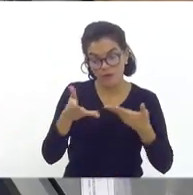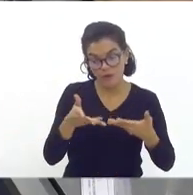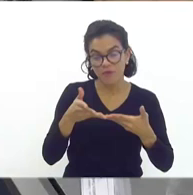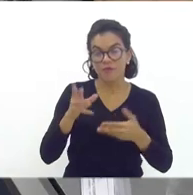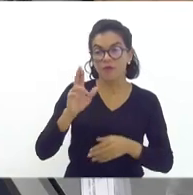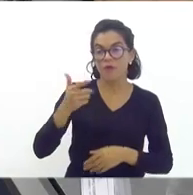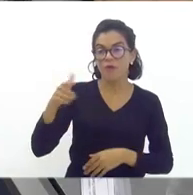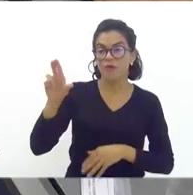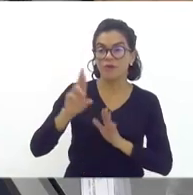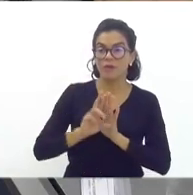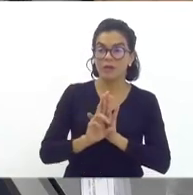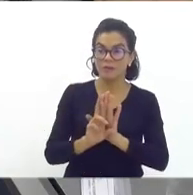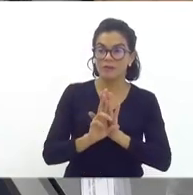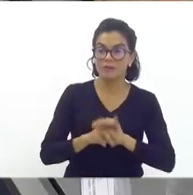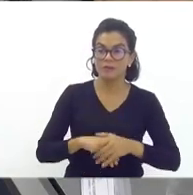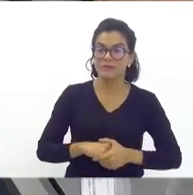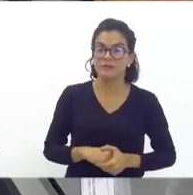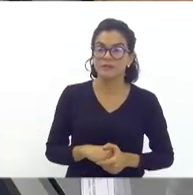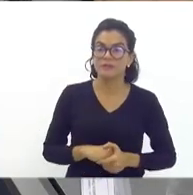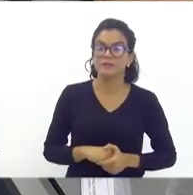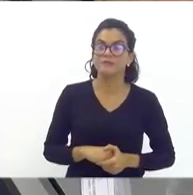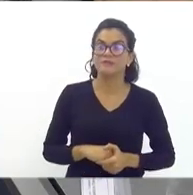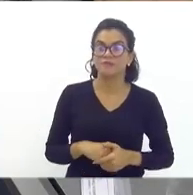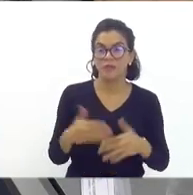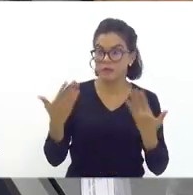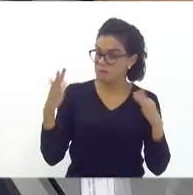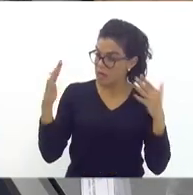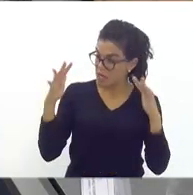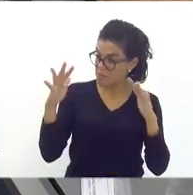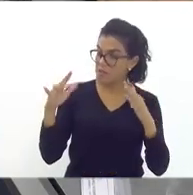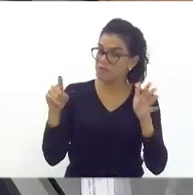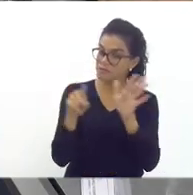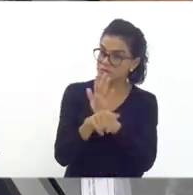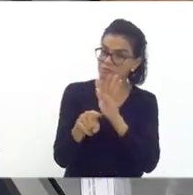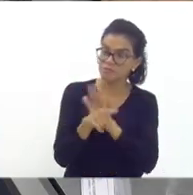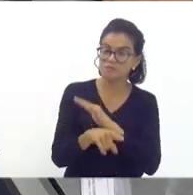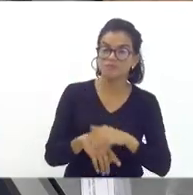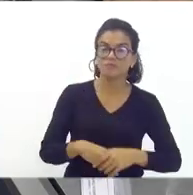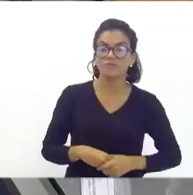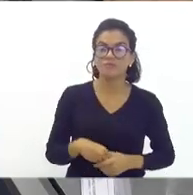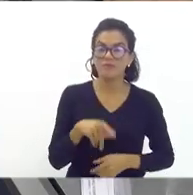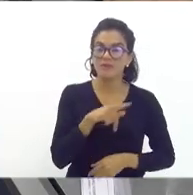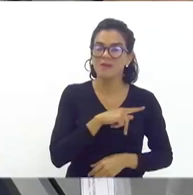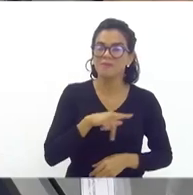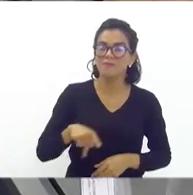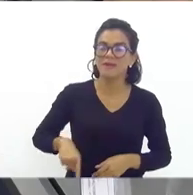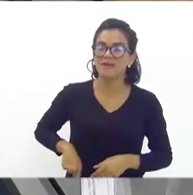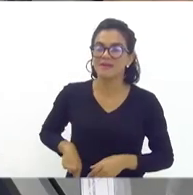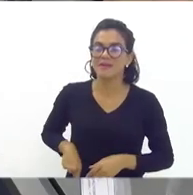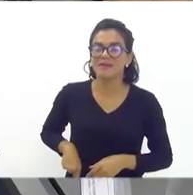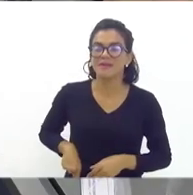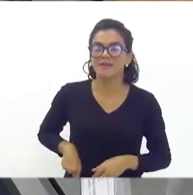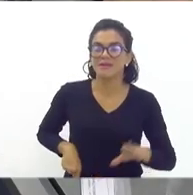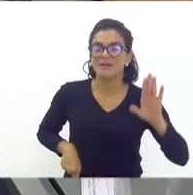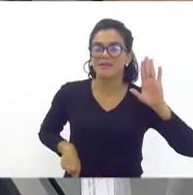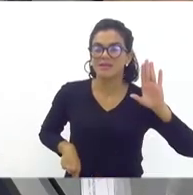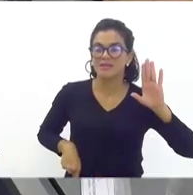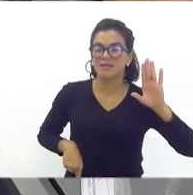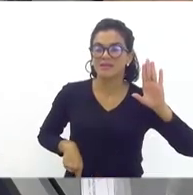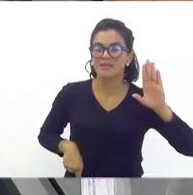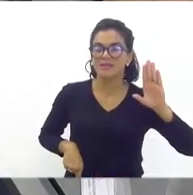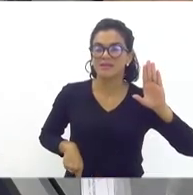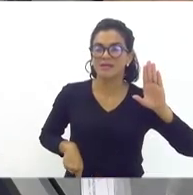aqui na próxima terça-feira que continuaremos esse assunto parabéns pelas intervenções Deputado só para não deixar